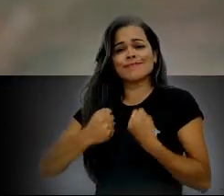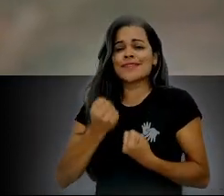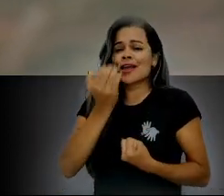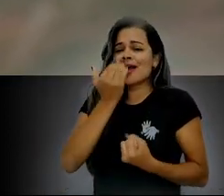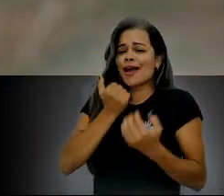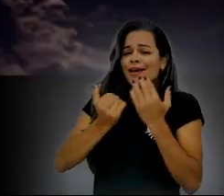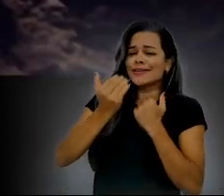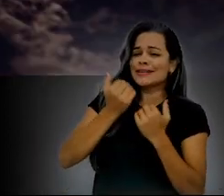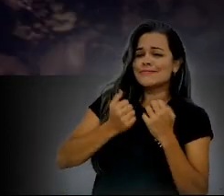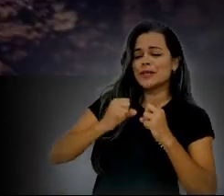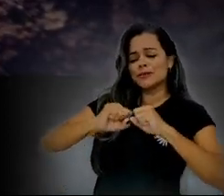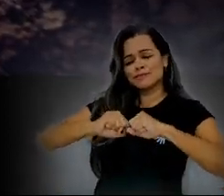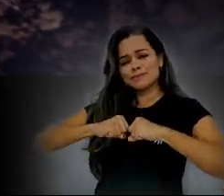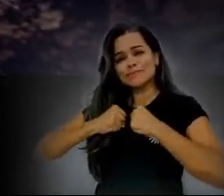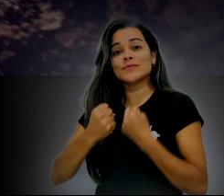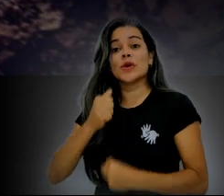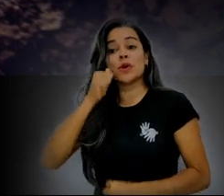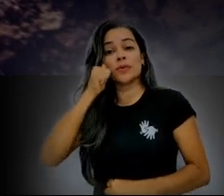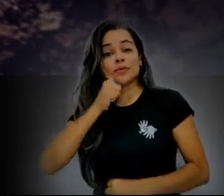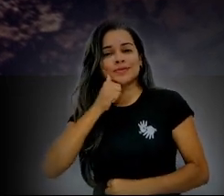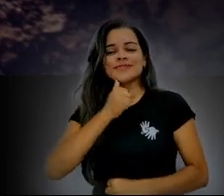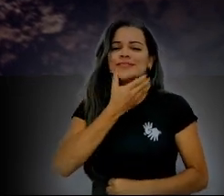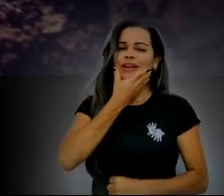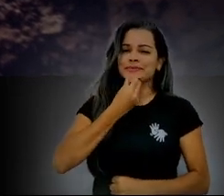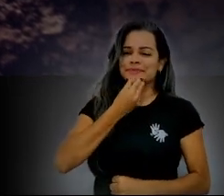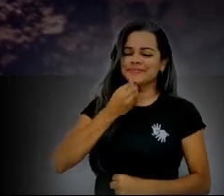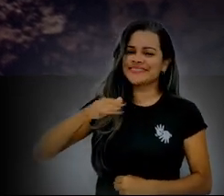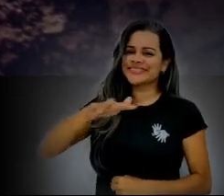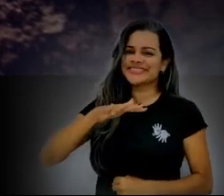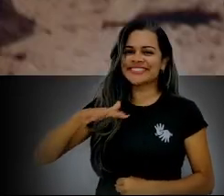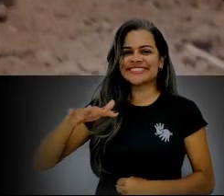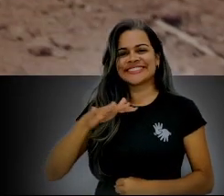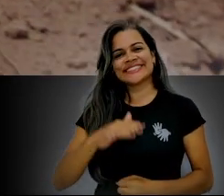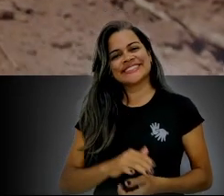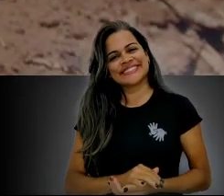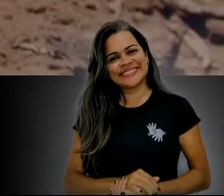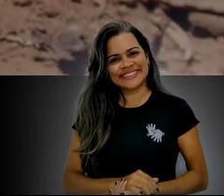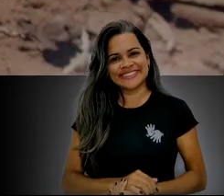alimenta sustenta e constitui mulheres e homens deste território